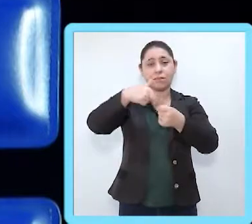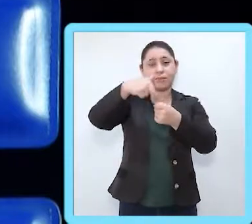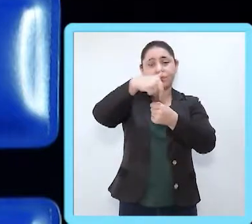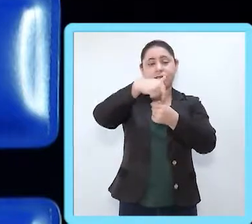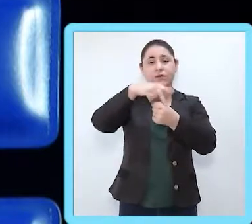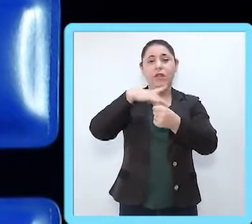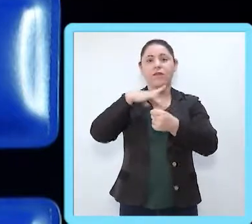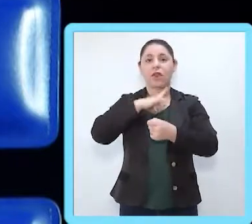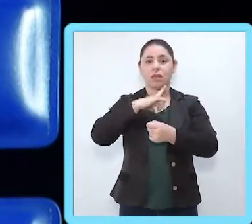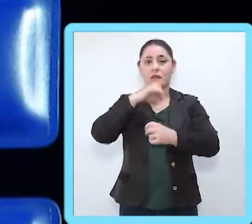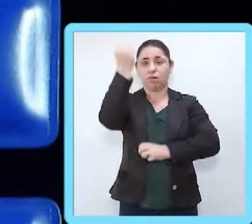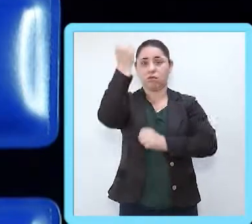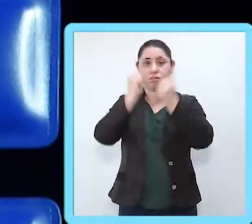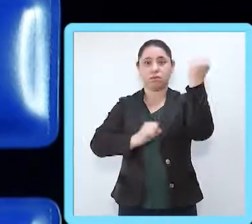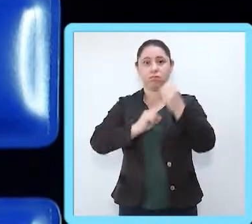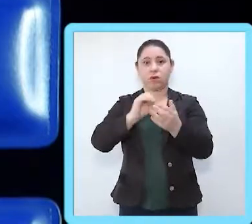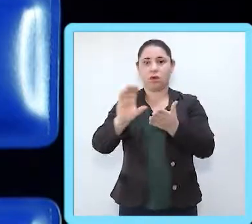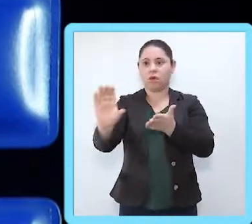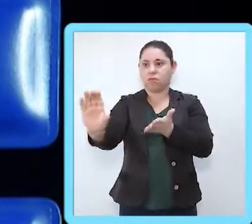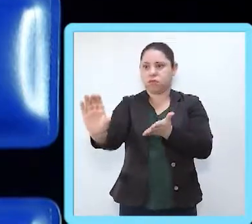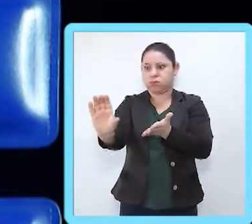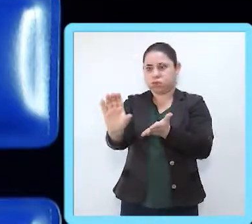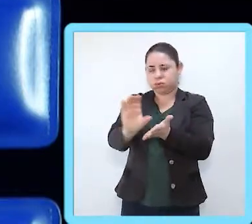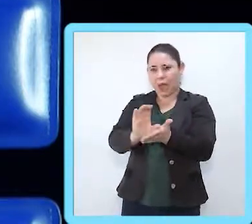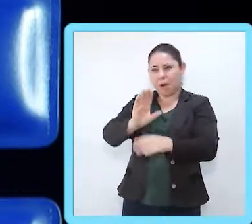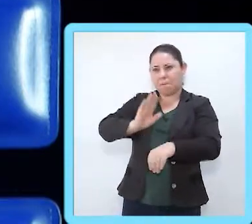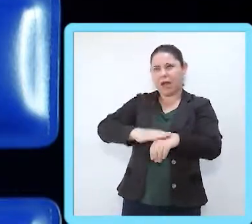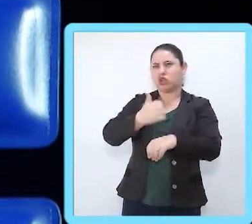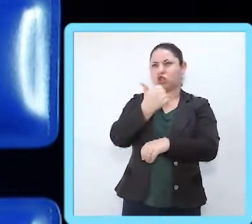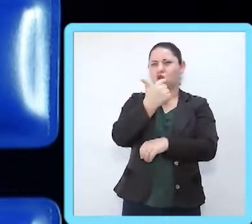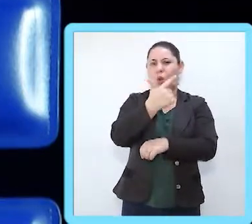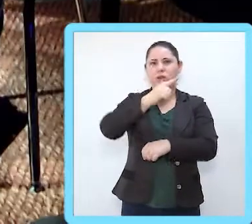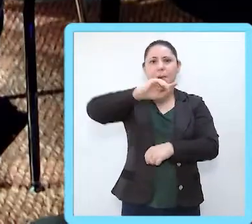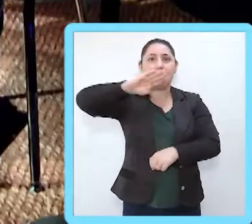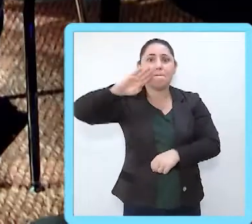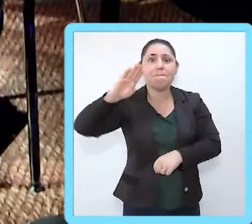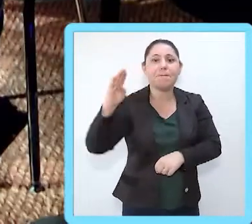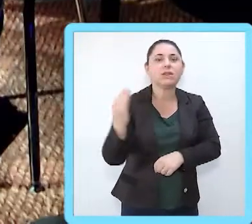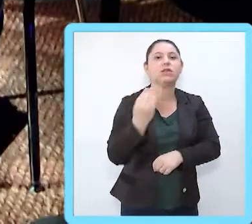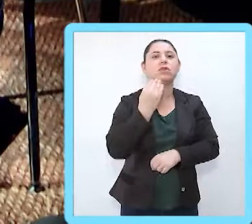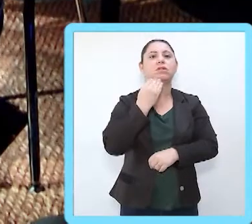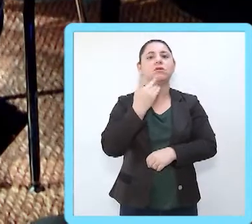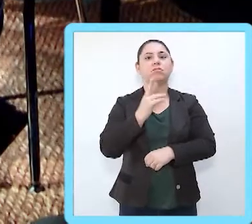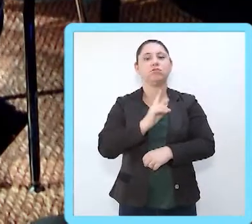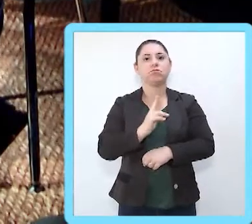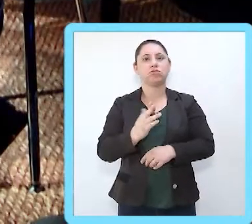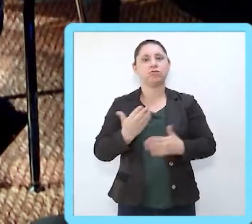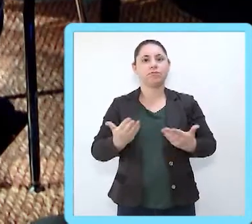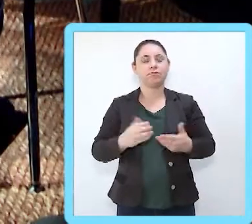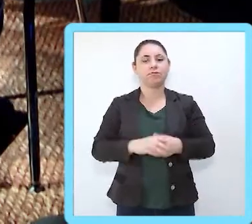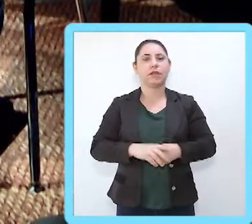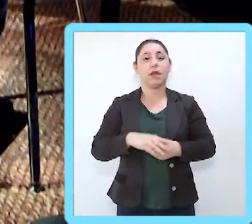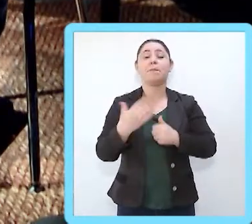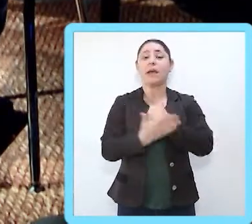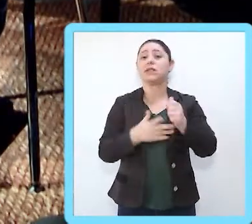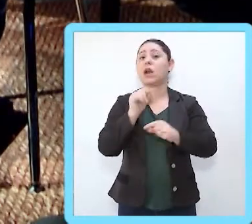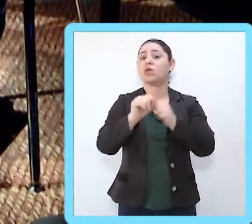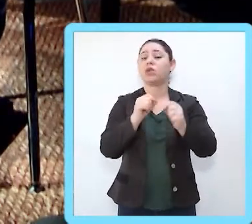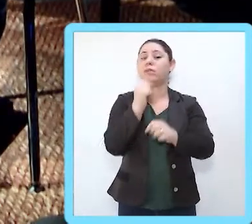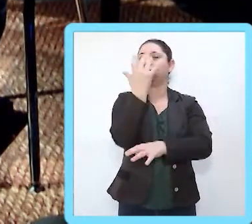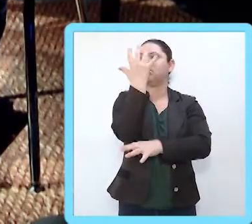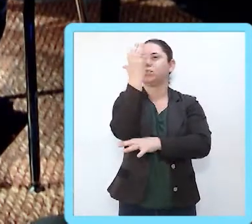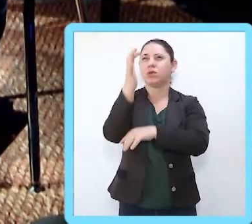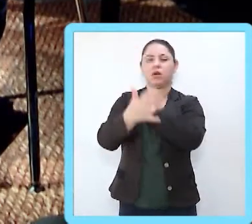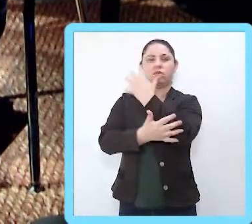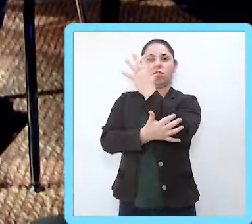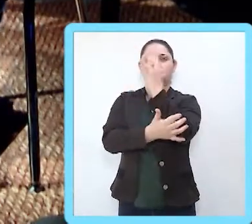indústria de um Suzano, investimento, né? Assombroso, acho que acima de 12 bilhões, sabe? Então, baseado no que? Nas florestas